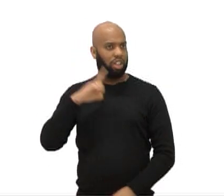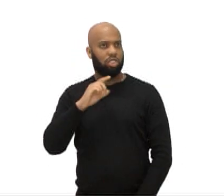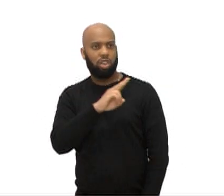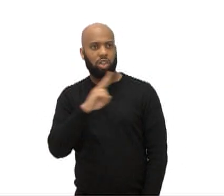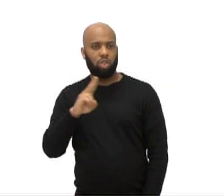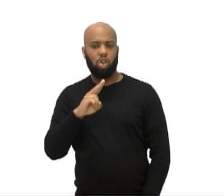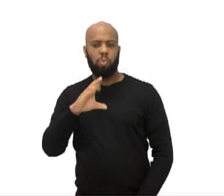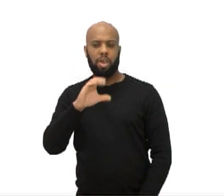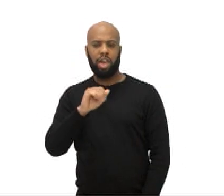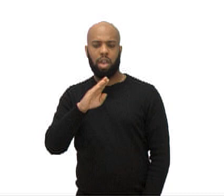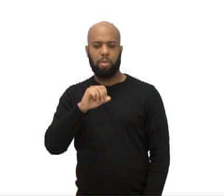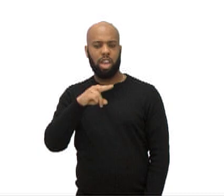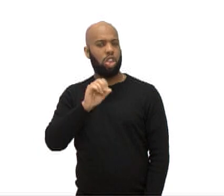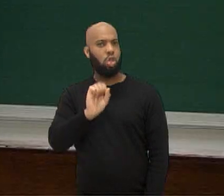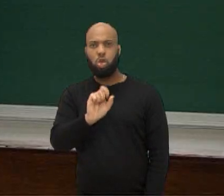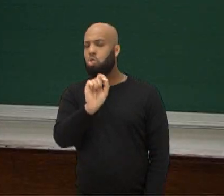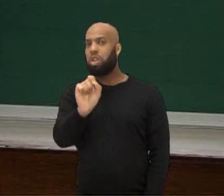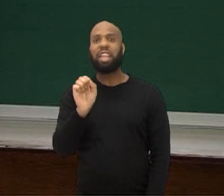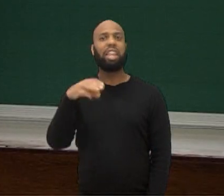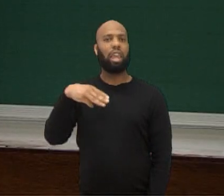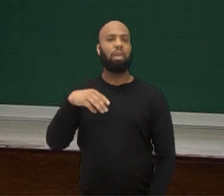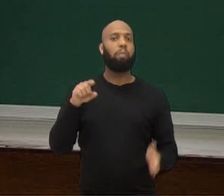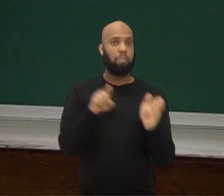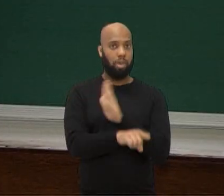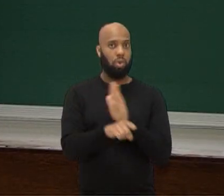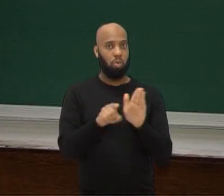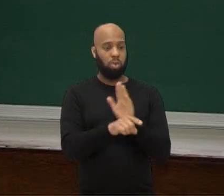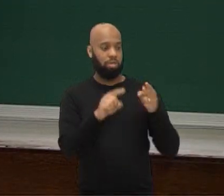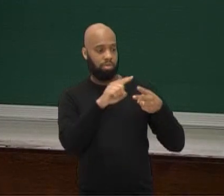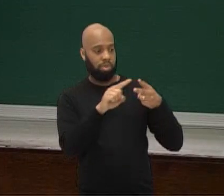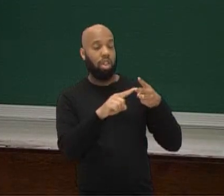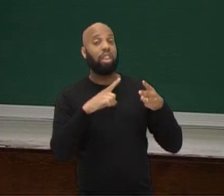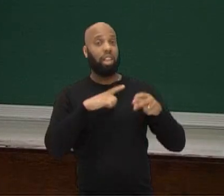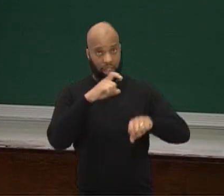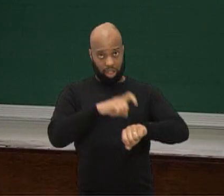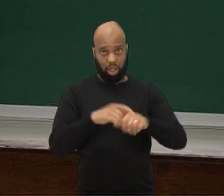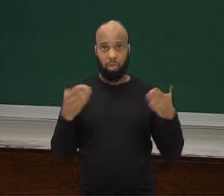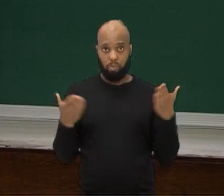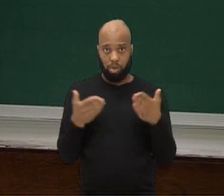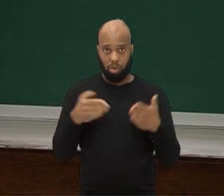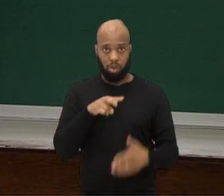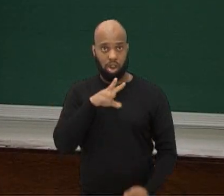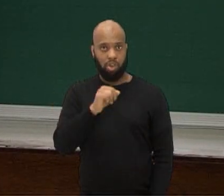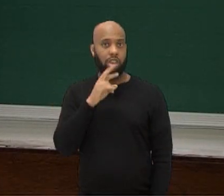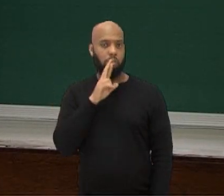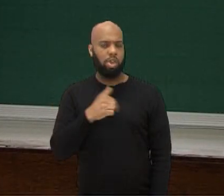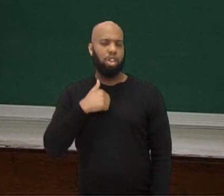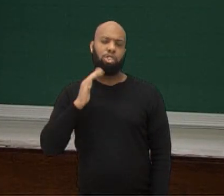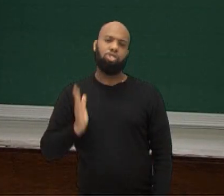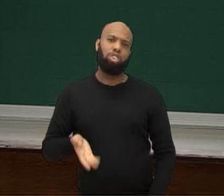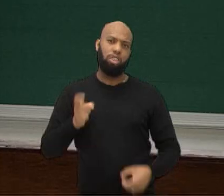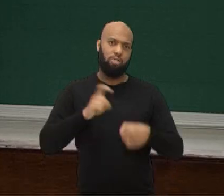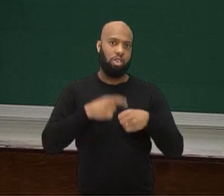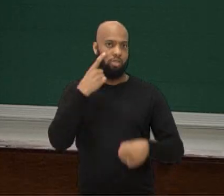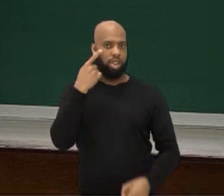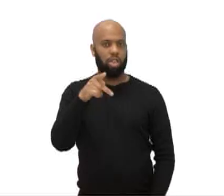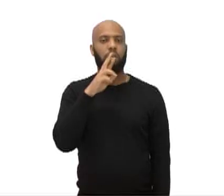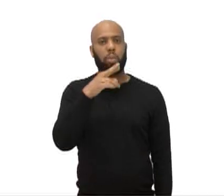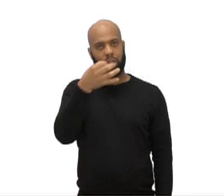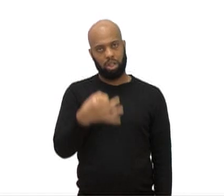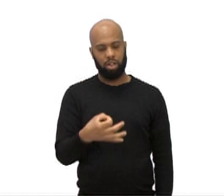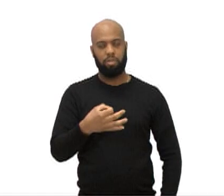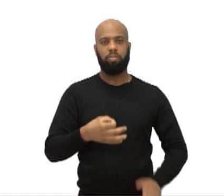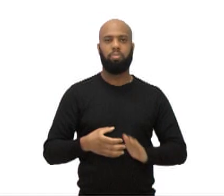de cabanos? Duas perguntas, vocês terão um tempinho e daqui a pouco nós voltamos para a correção.